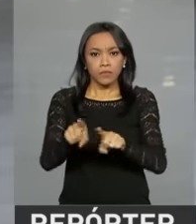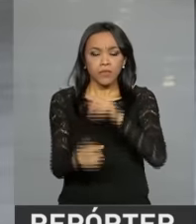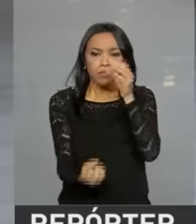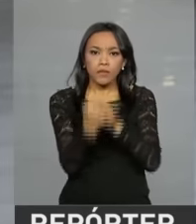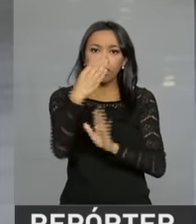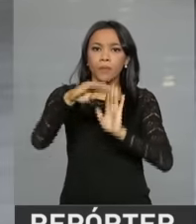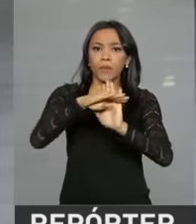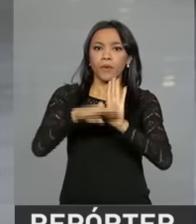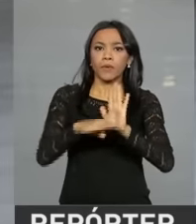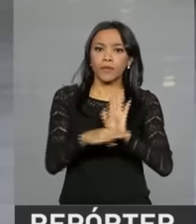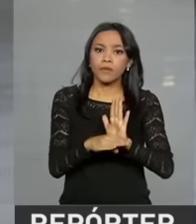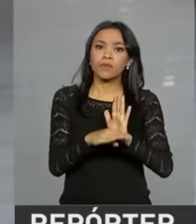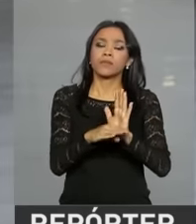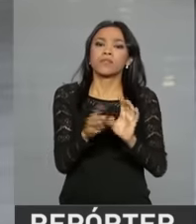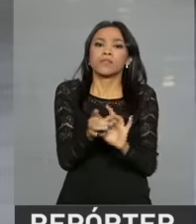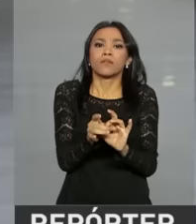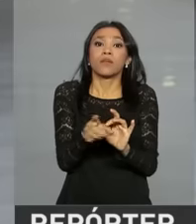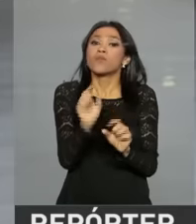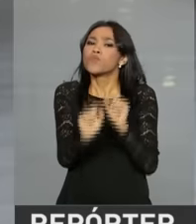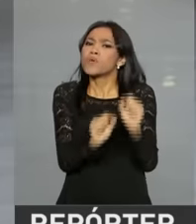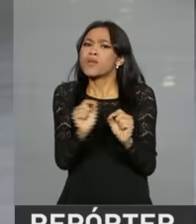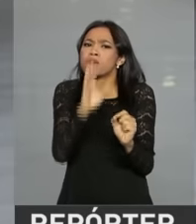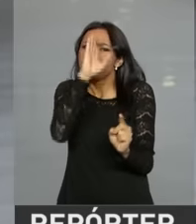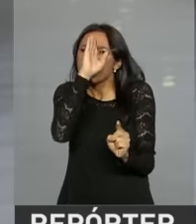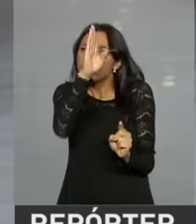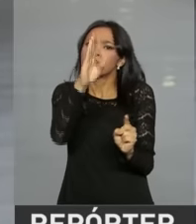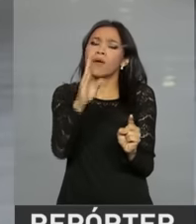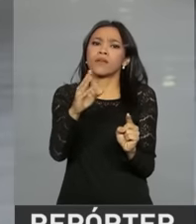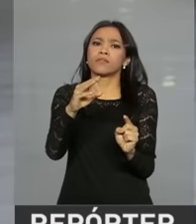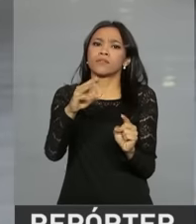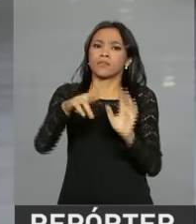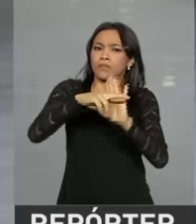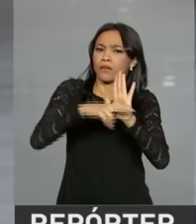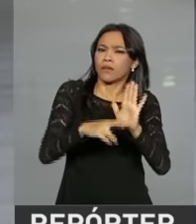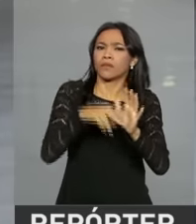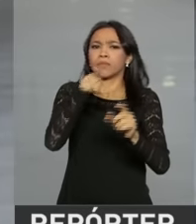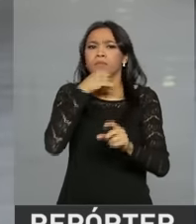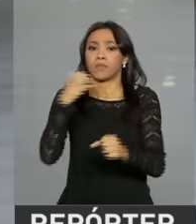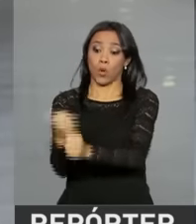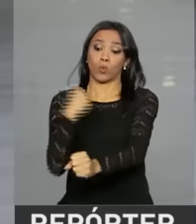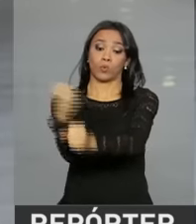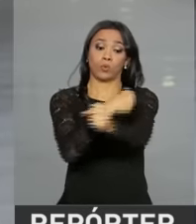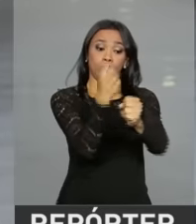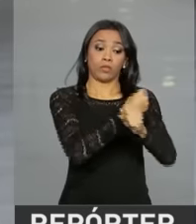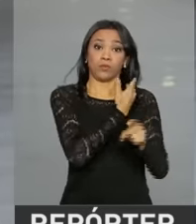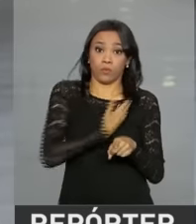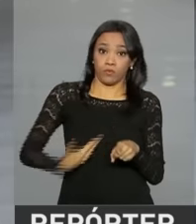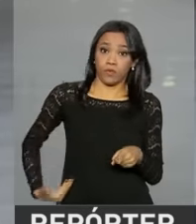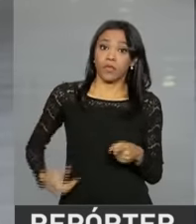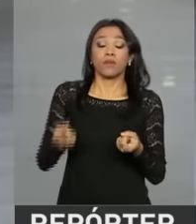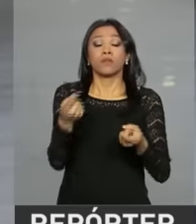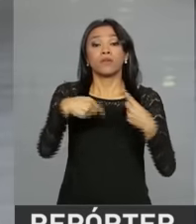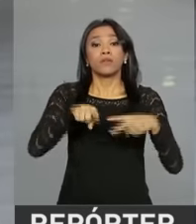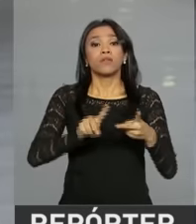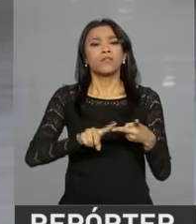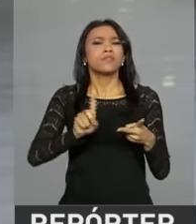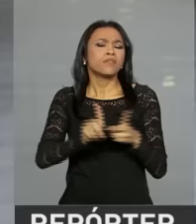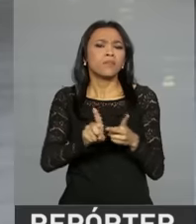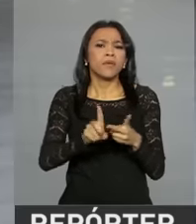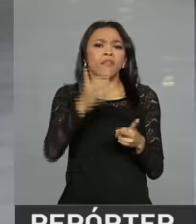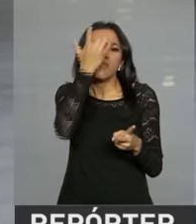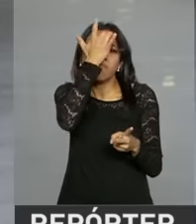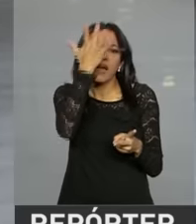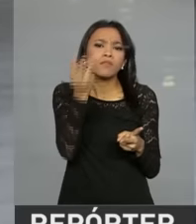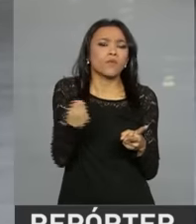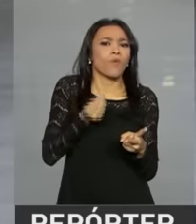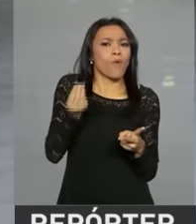de desestatização. Ele coloca aí quais são as prioridades na execução de obras públicas e também coloca uma maior facilidade